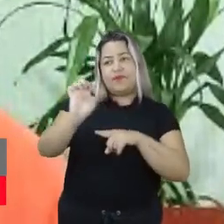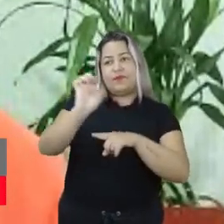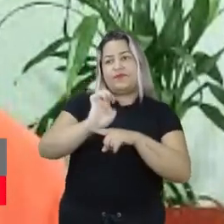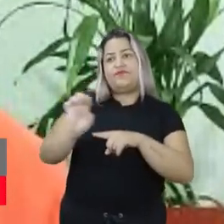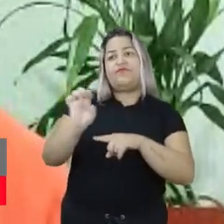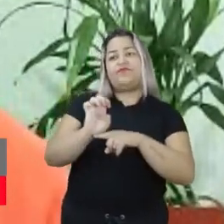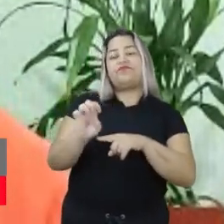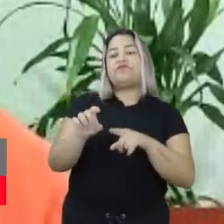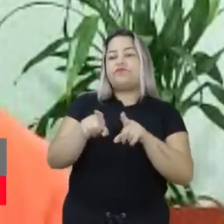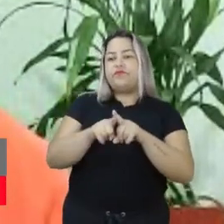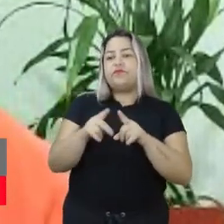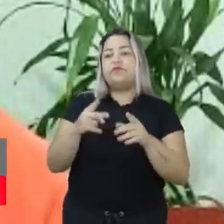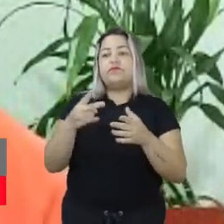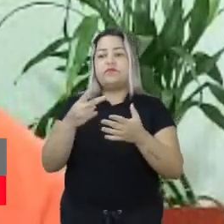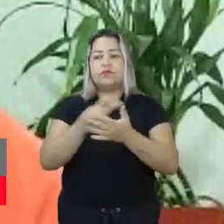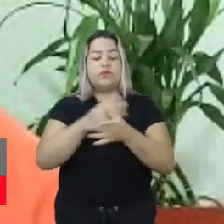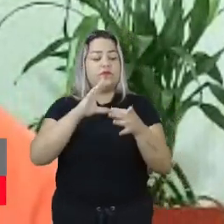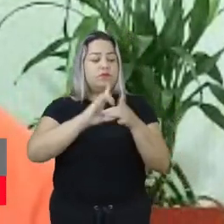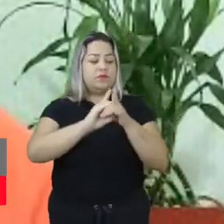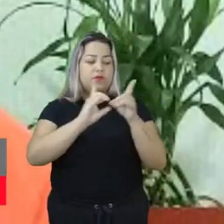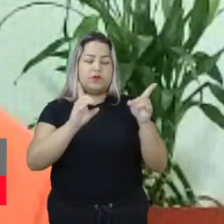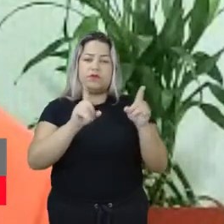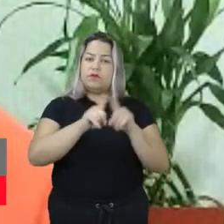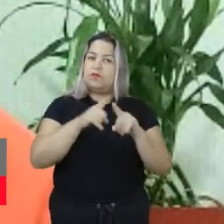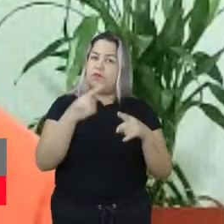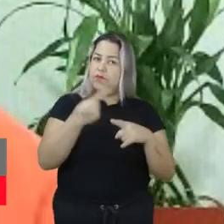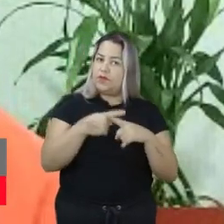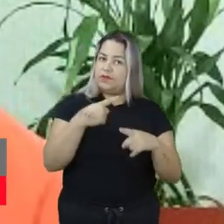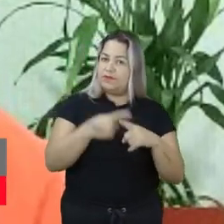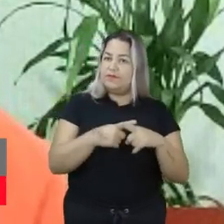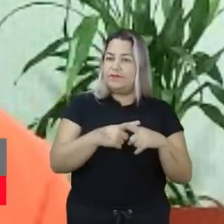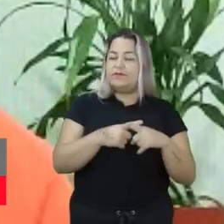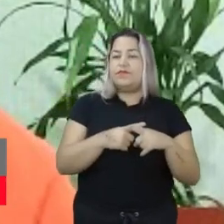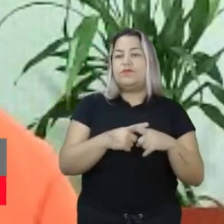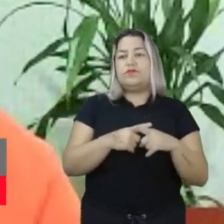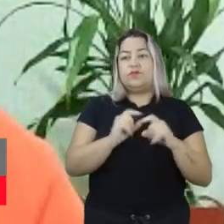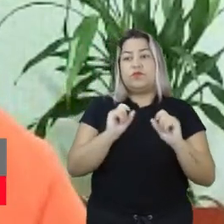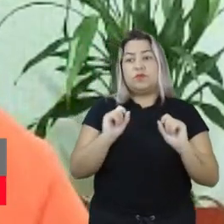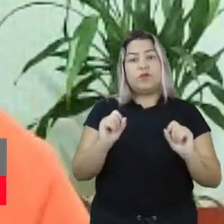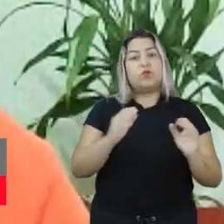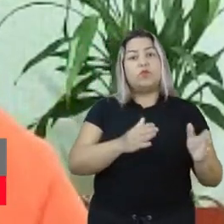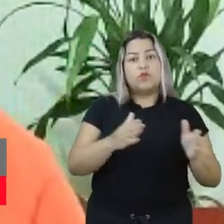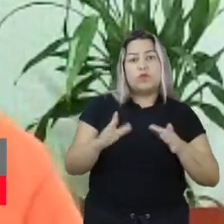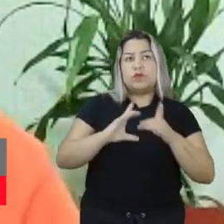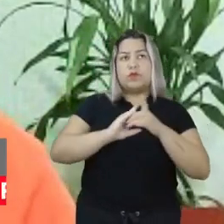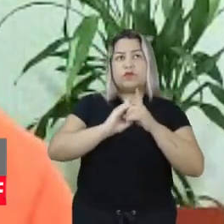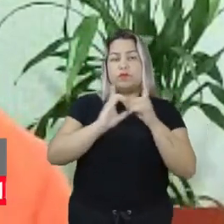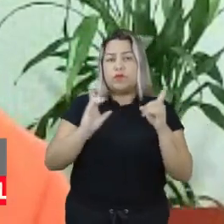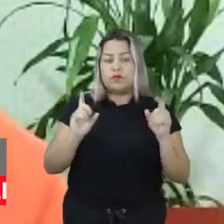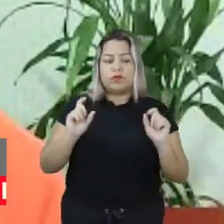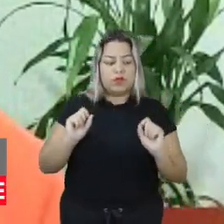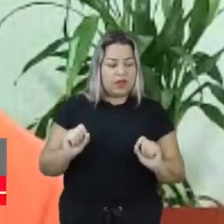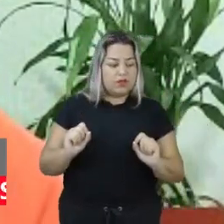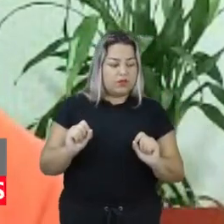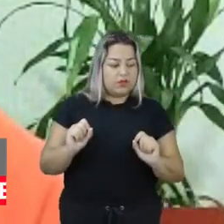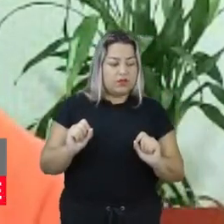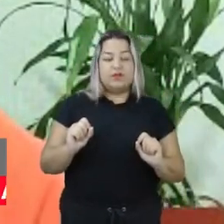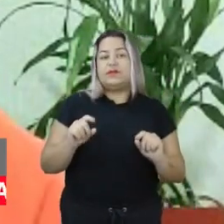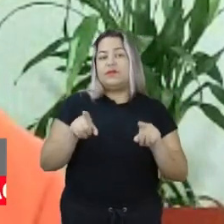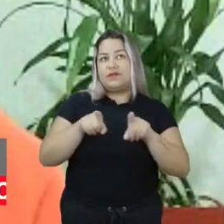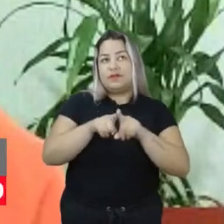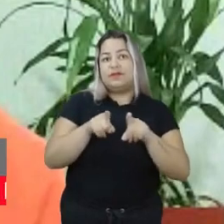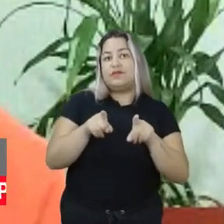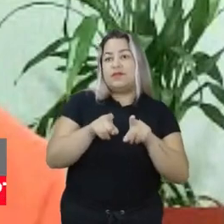ela faz parte de se defender a democracia, até porque a gente dá voz àqueles que estão excluídos do processo democrático, uma vez que também